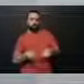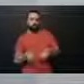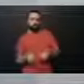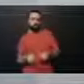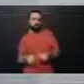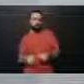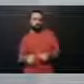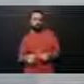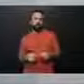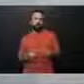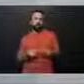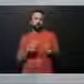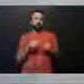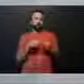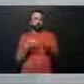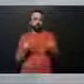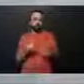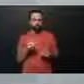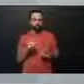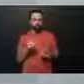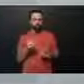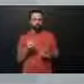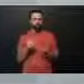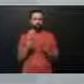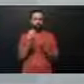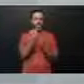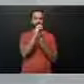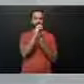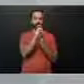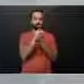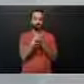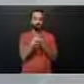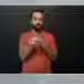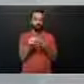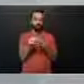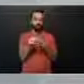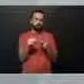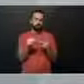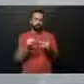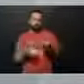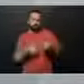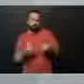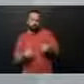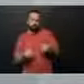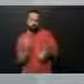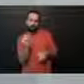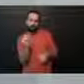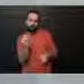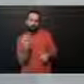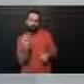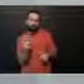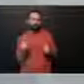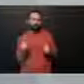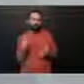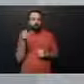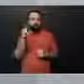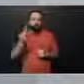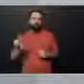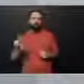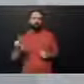essas centenas e essas dezenas por cubinhos de unidade, nós conseguiríamos formar o